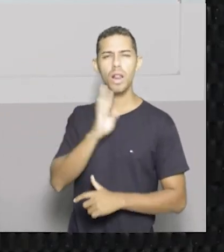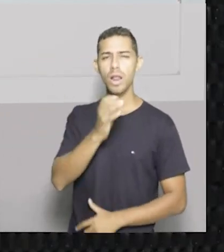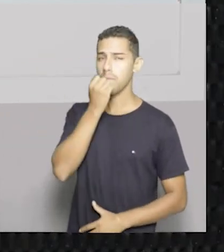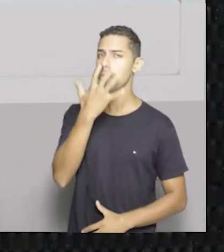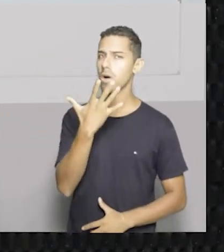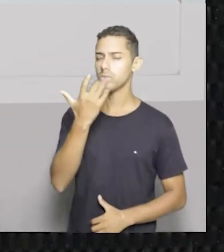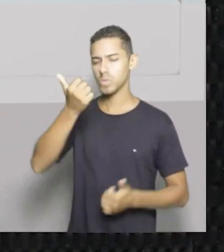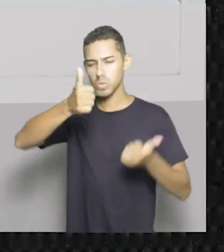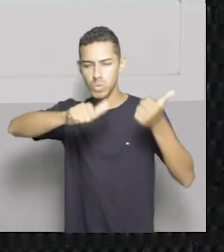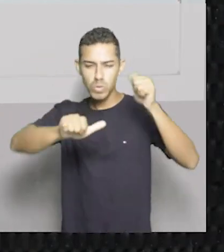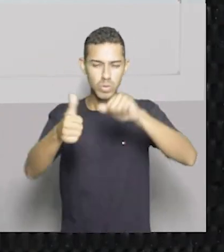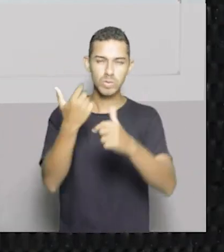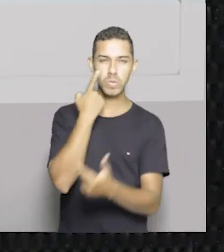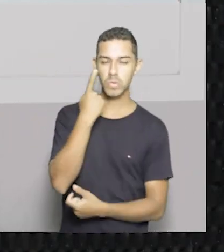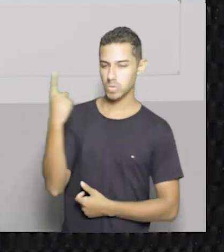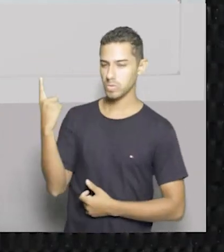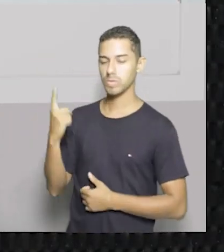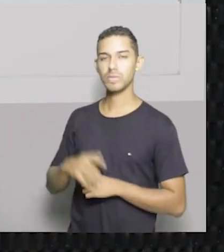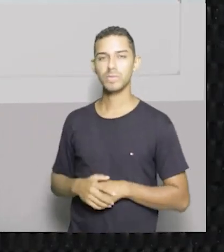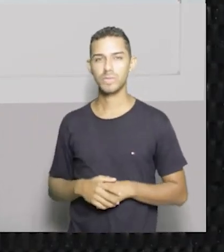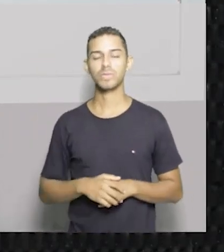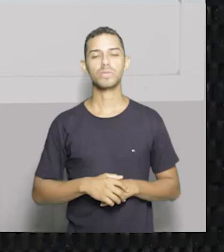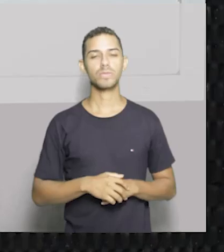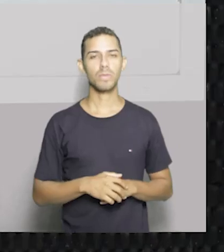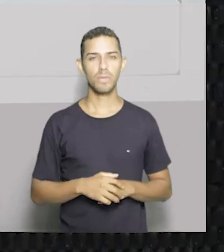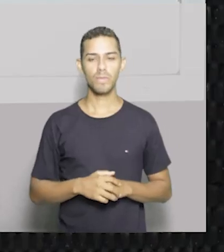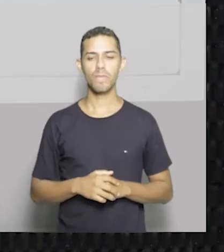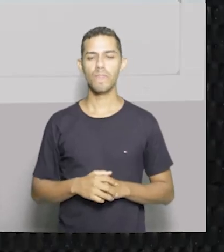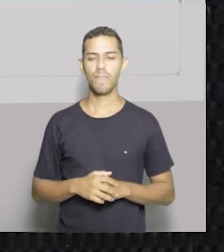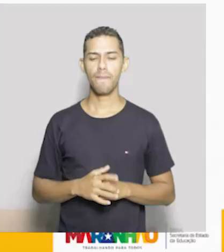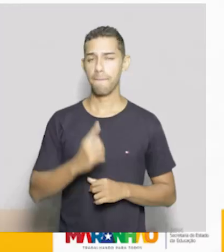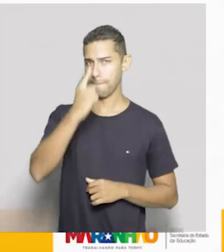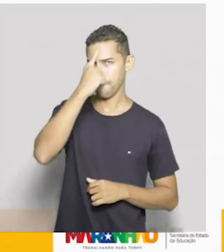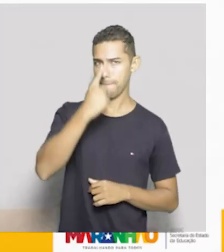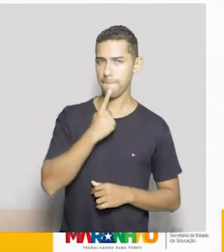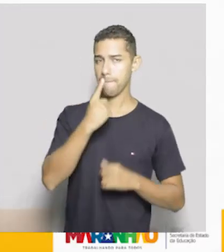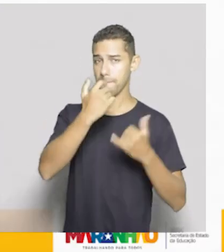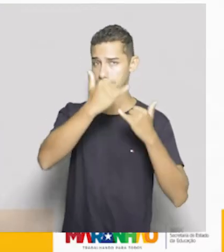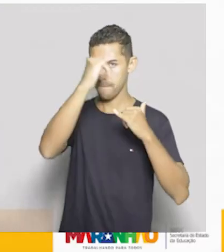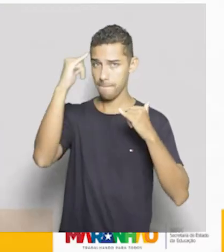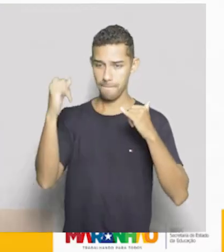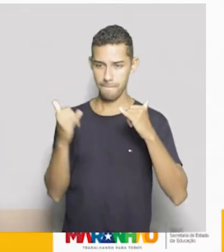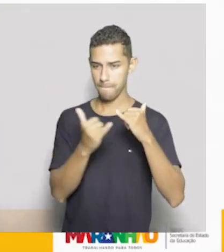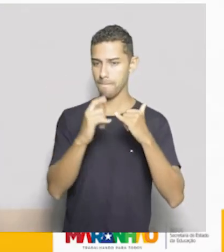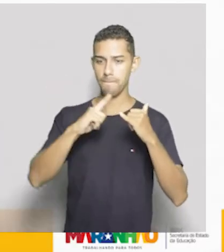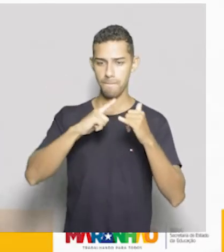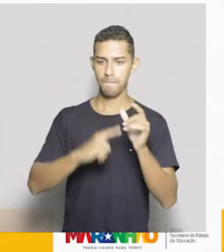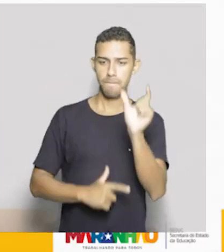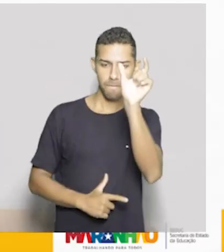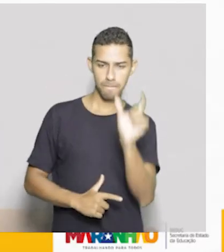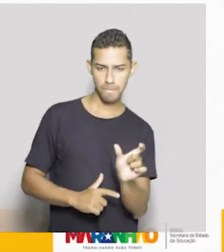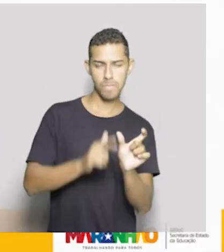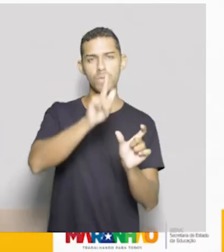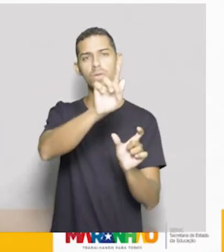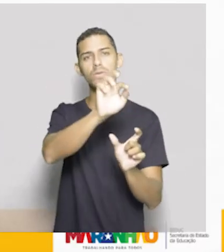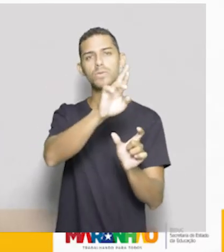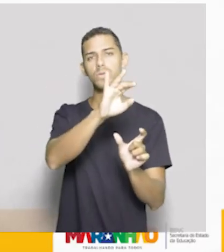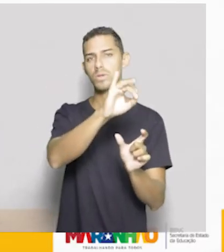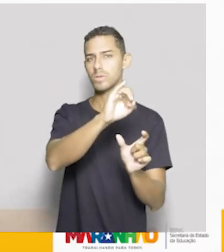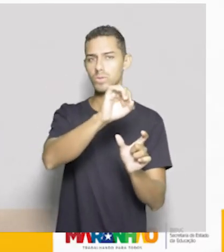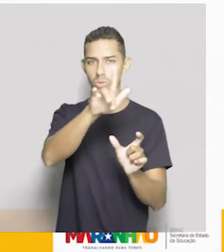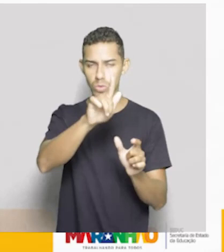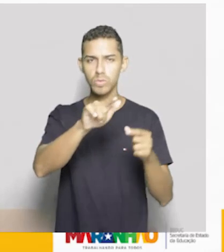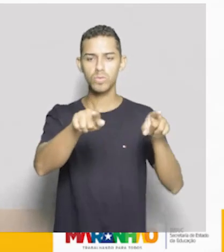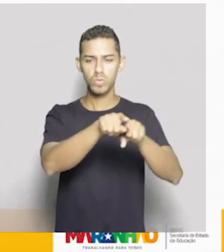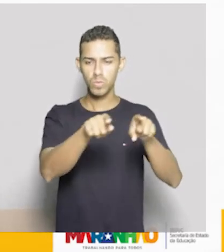para a gente analisar, tá bom? Vamos para a tela. Na figura a seguir, tem-se um gerador com força